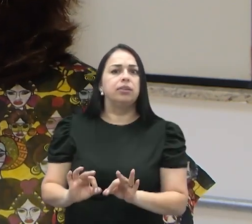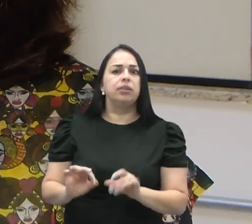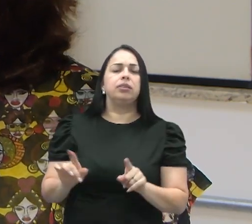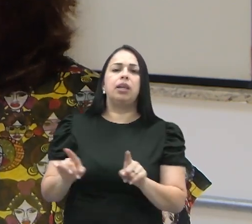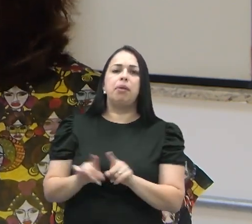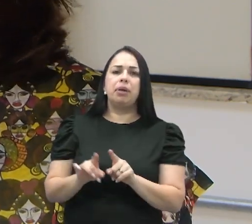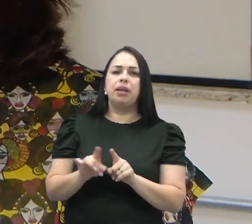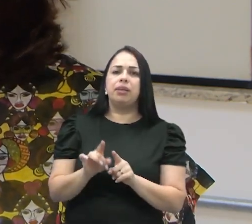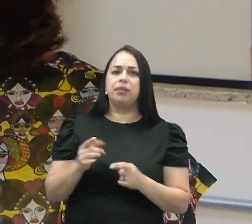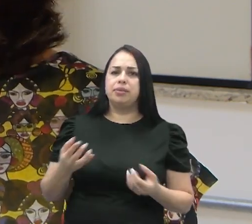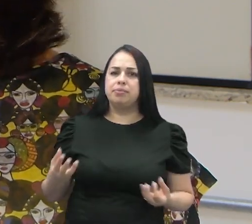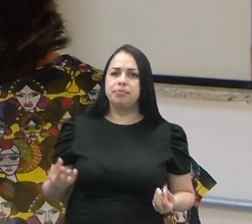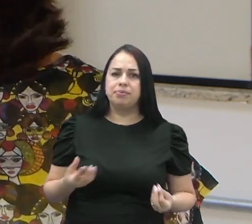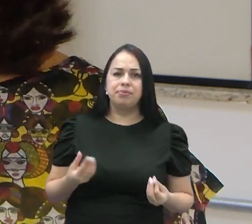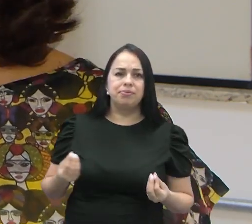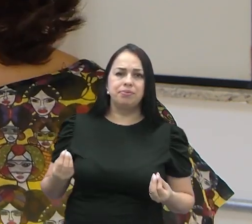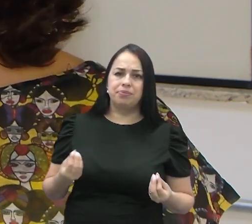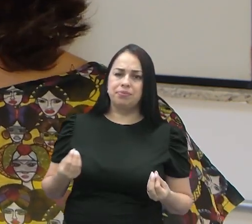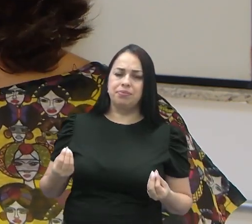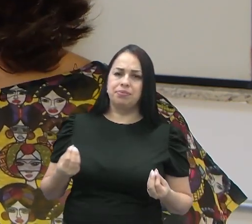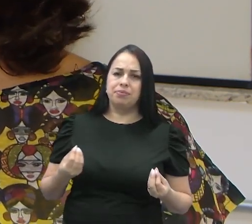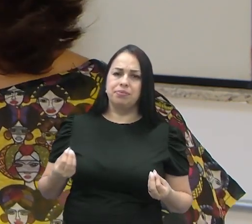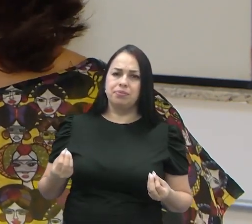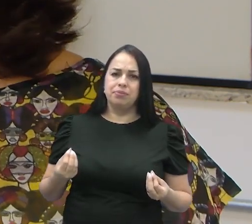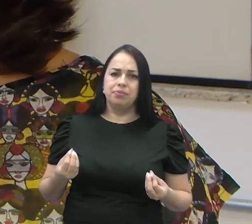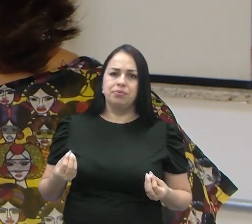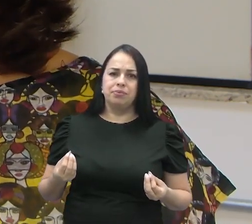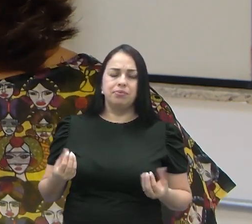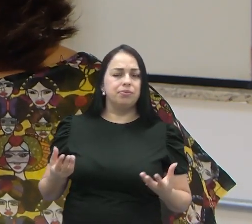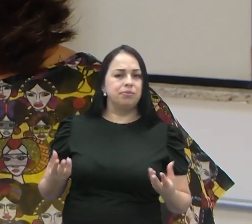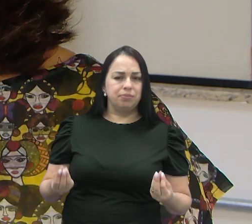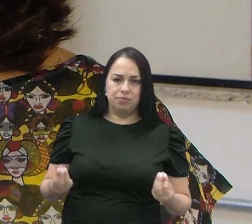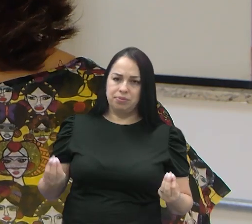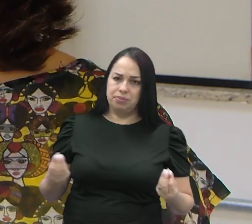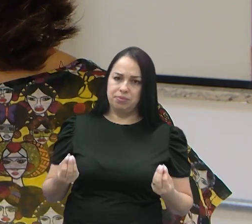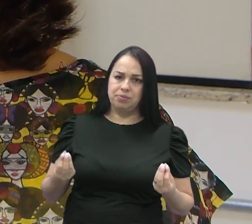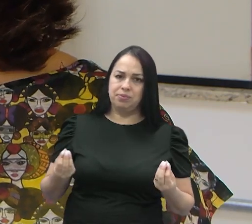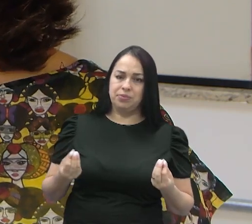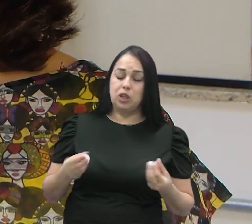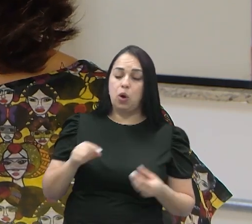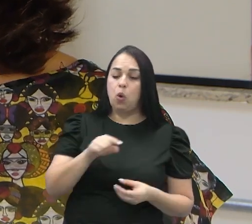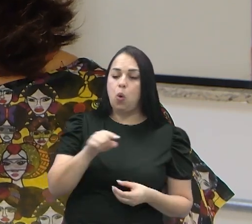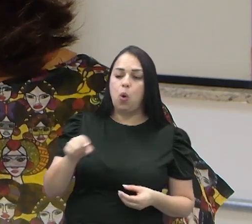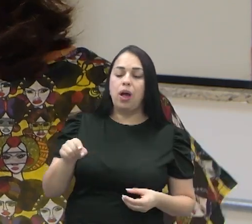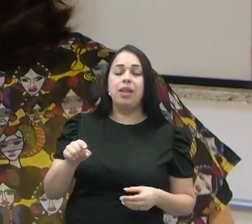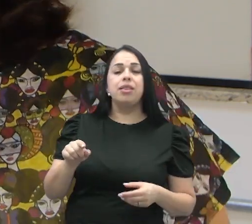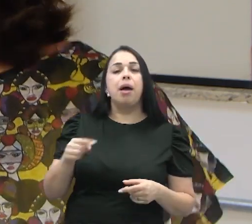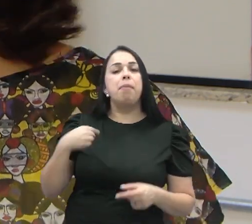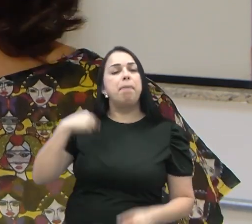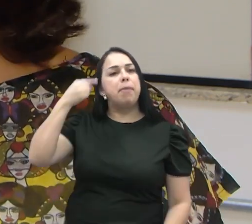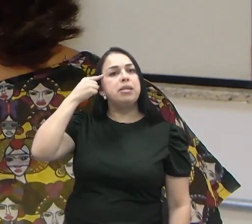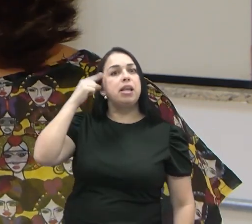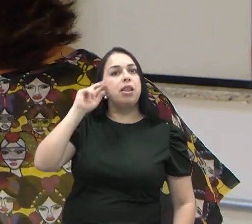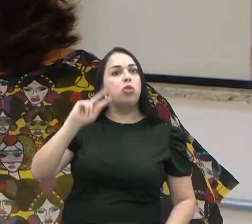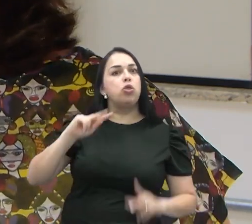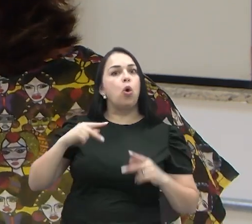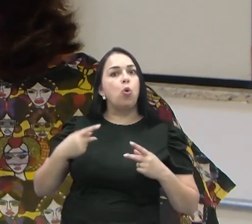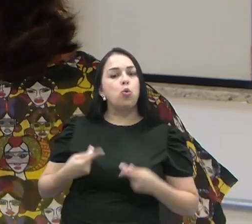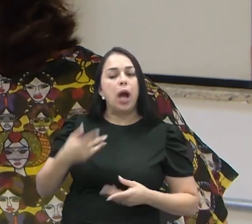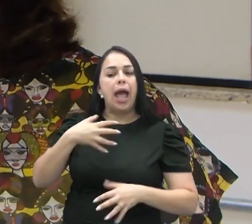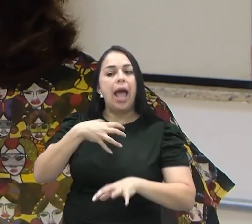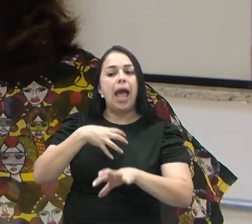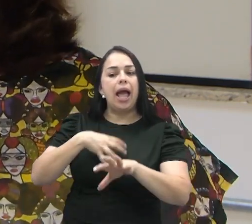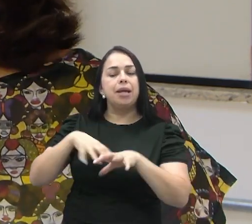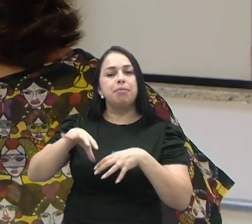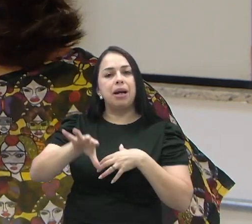que se esteja preocupada com a formação humana, né? Em